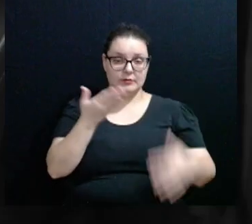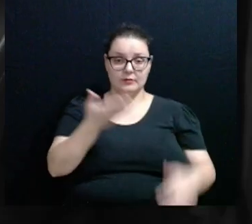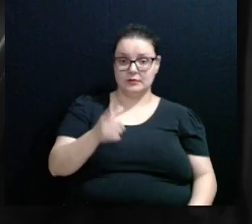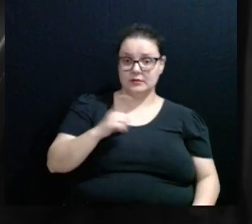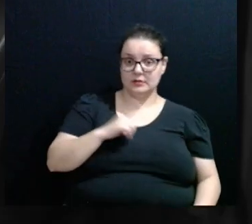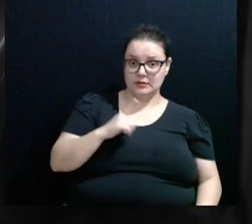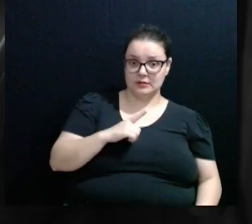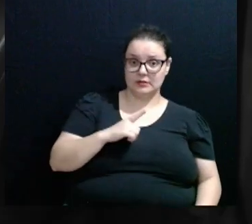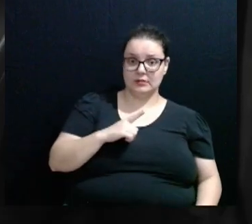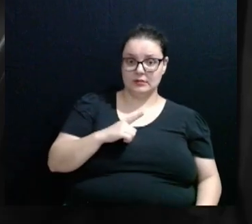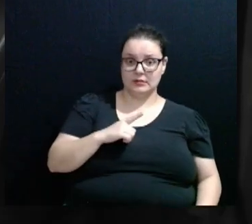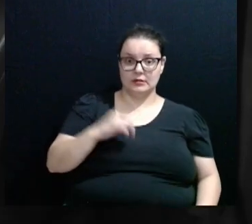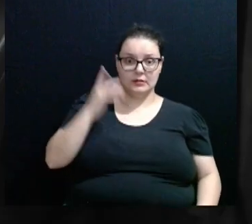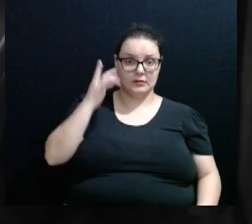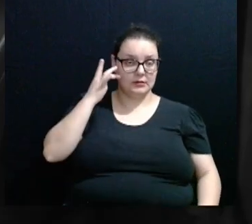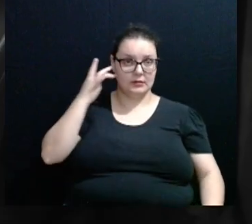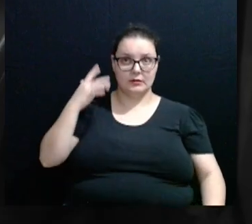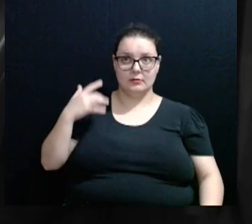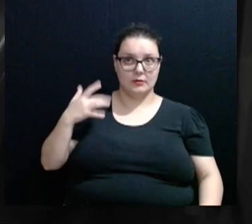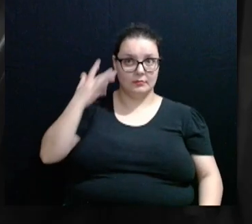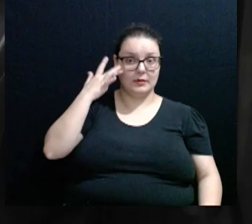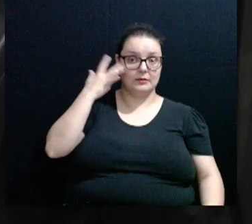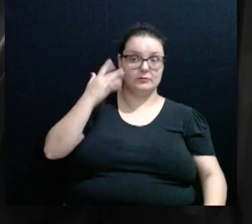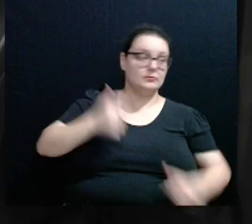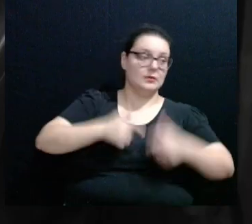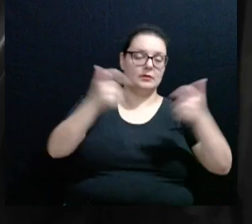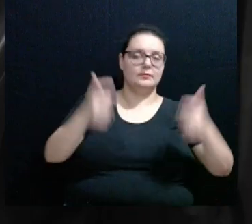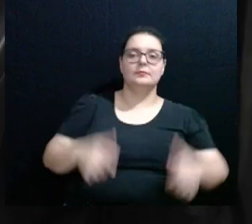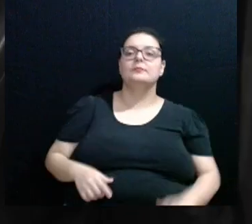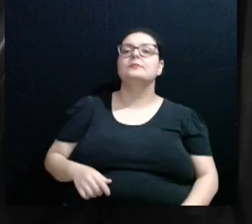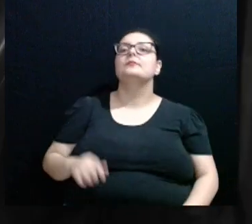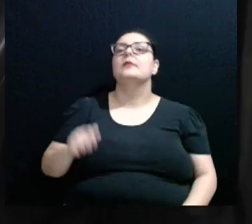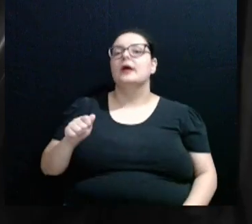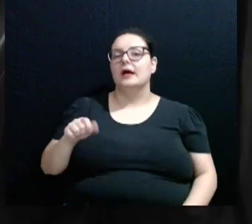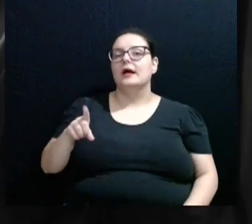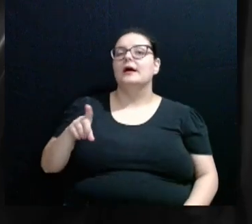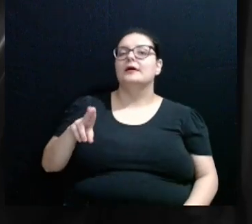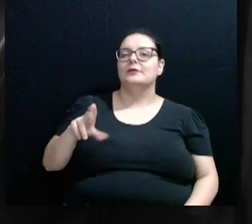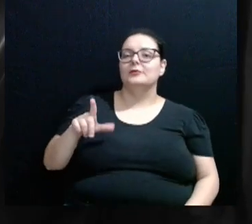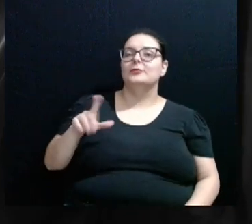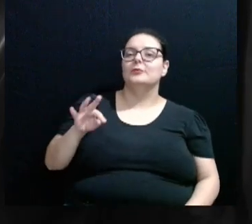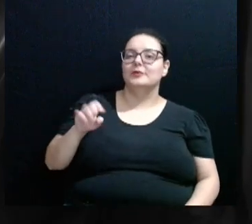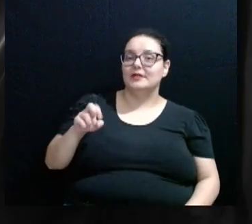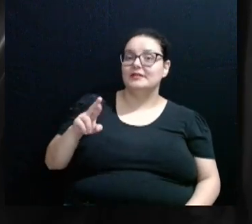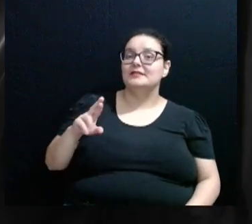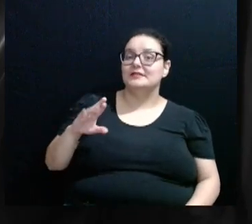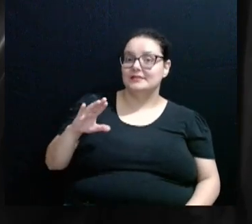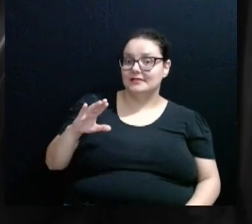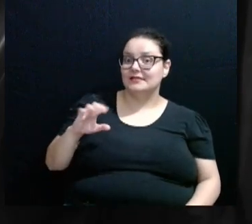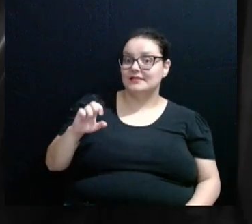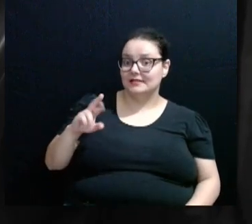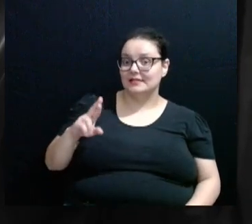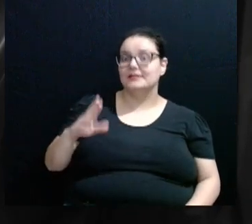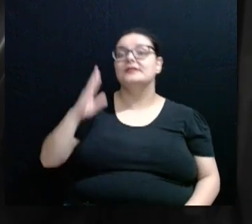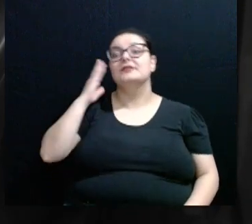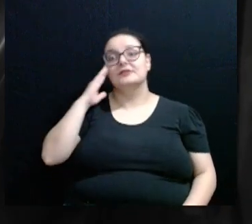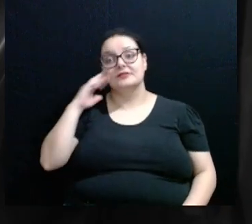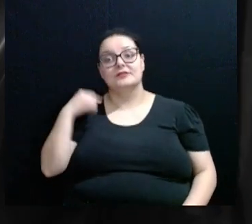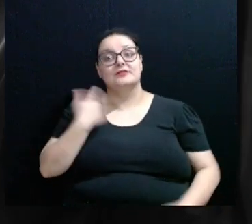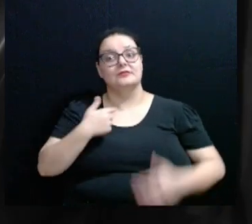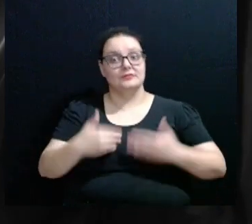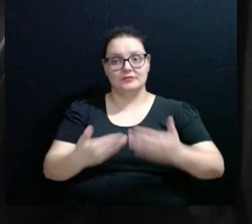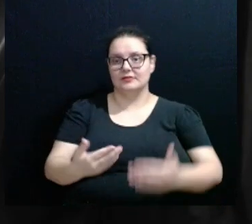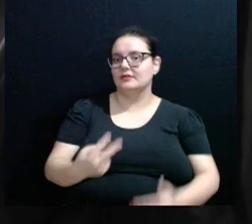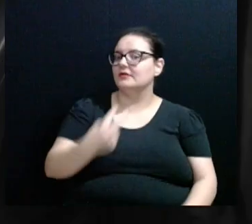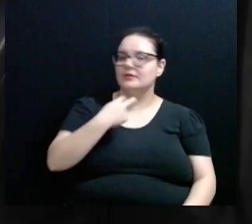adultecer rapidamente, então, hein? Foi adultecer entender que a gente estava num processo que eu não